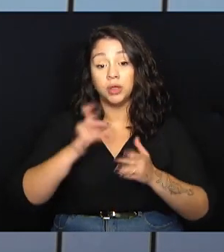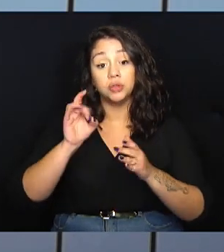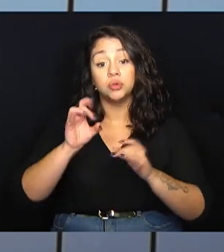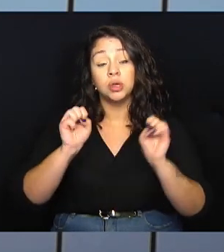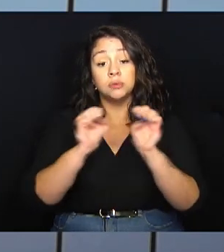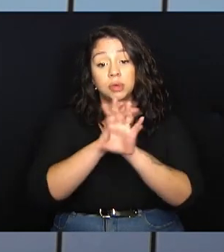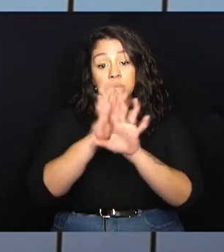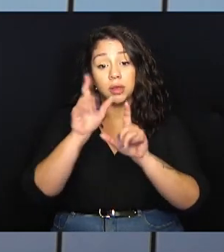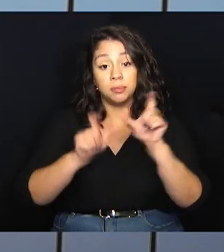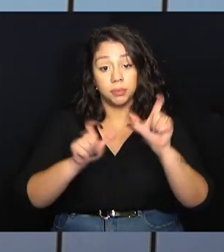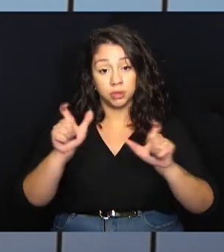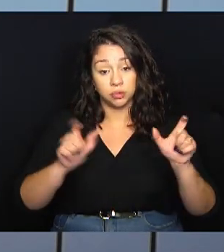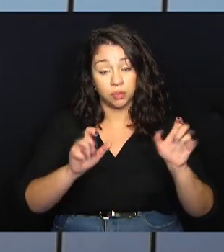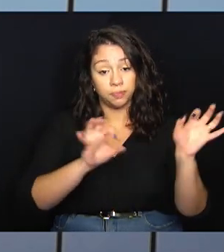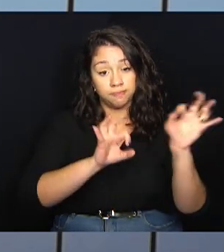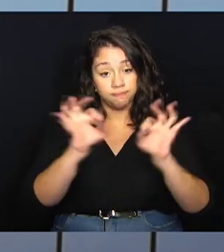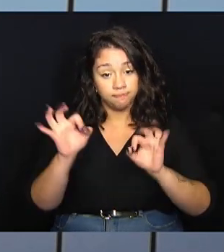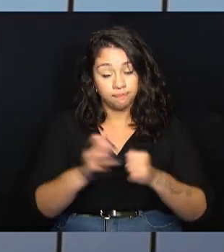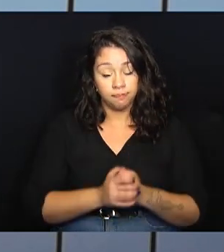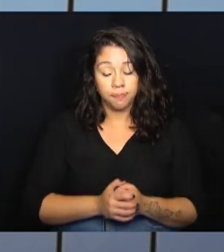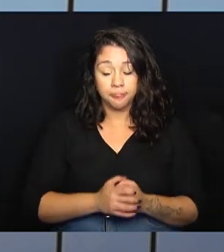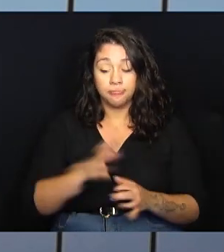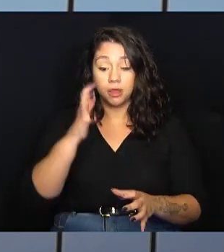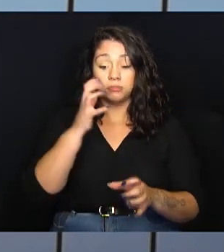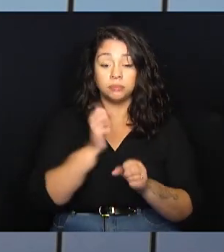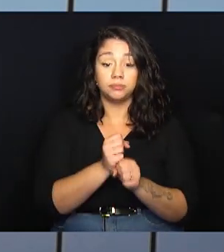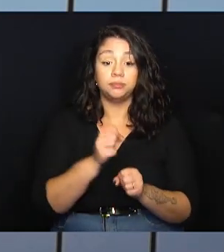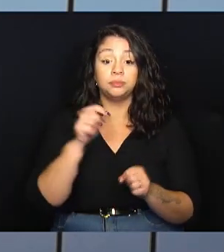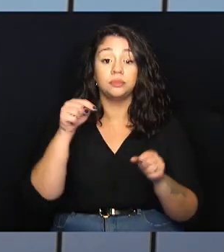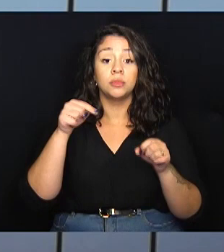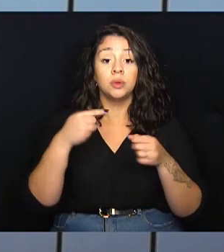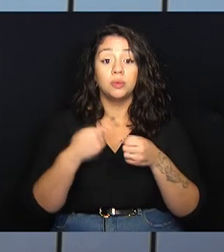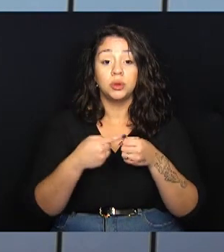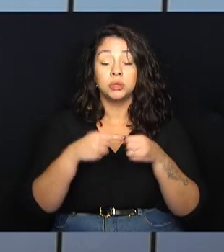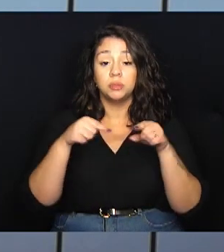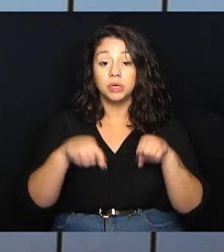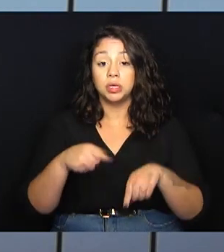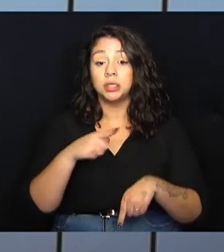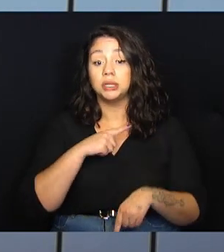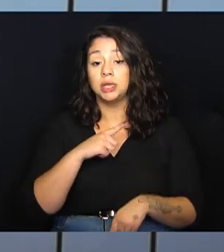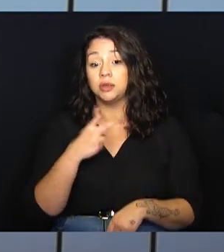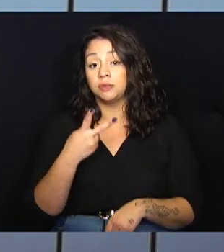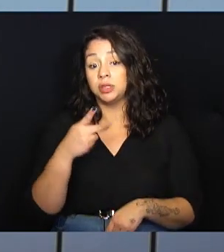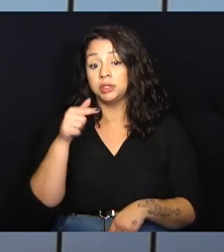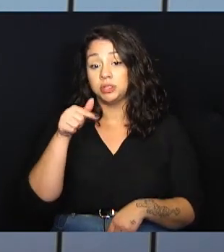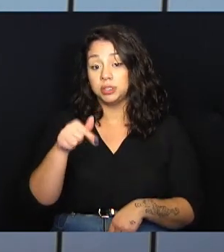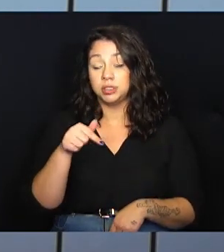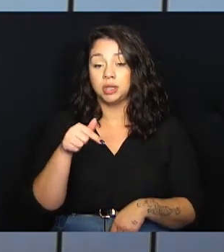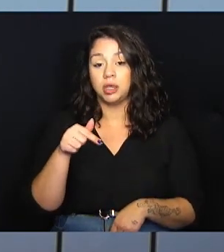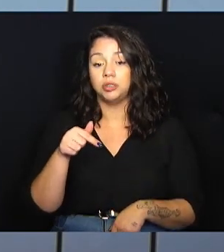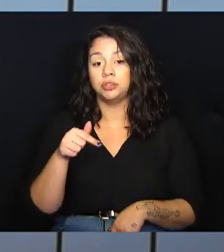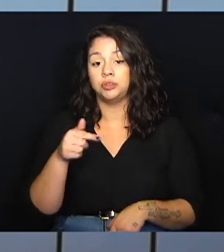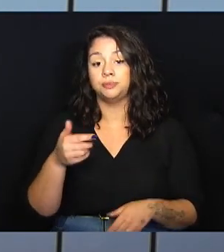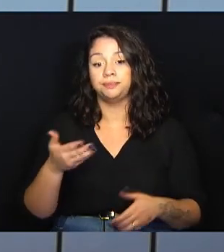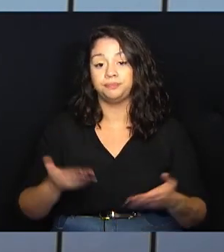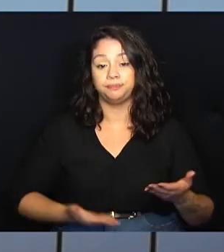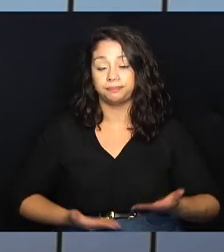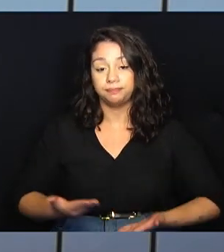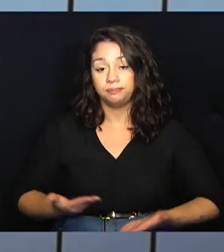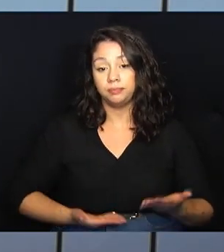ouve, no total, o município tem hoje 27 serviços de acolhimento, que